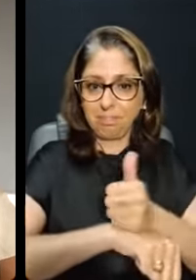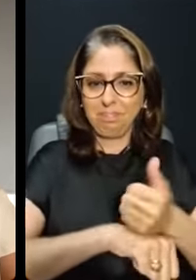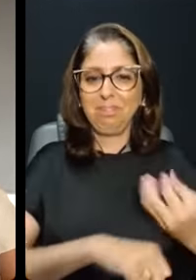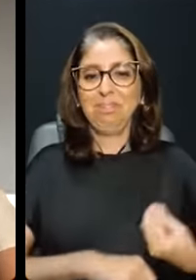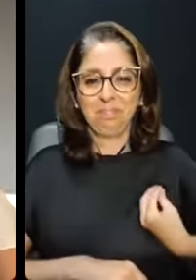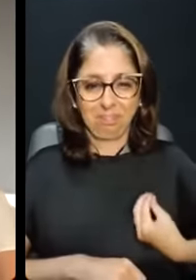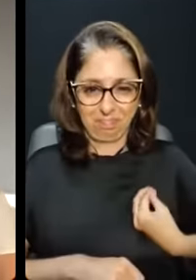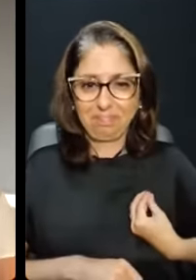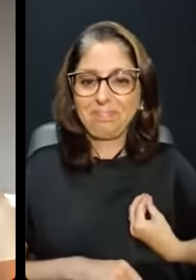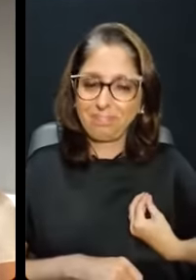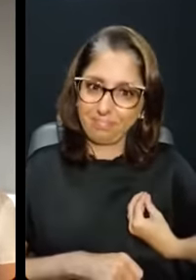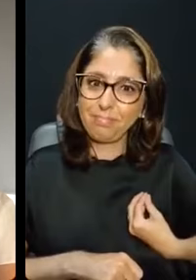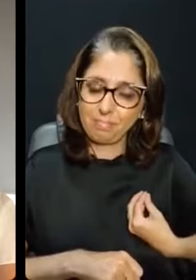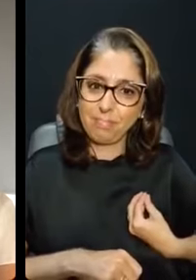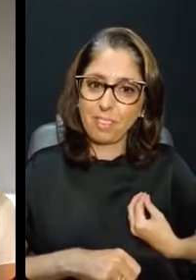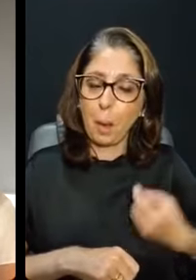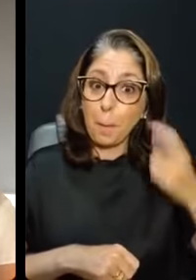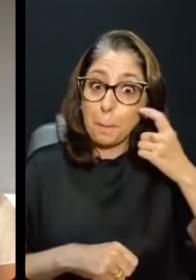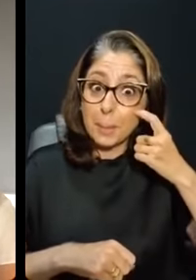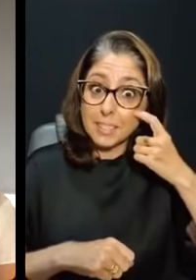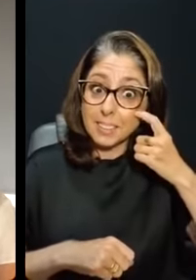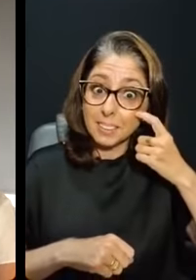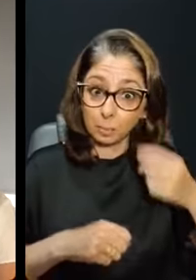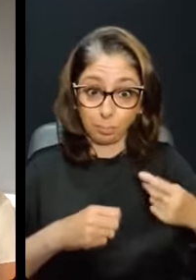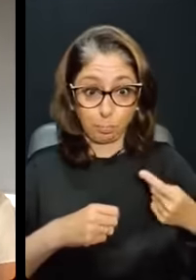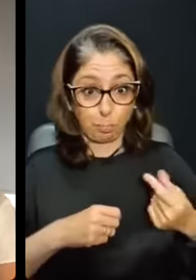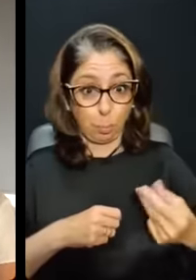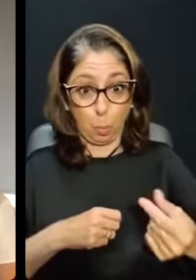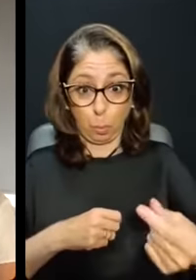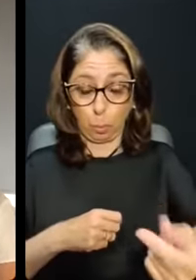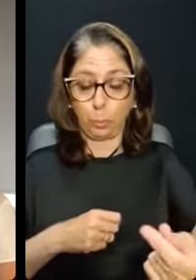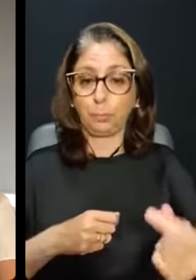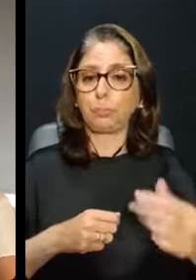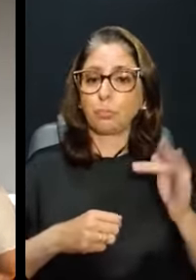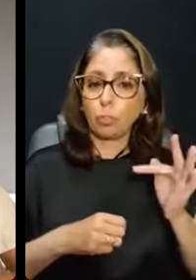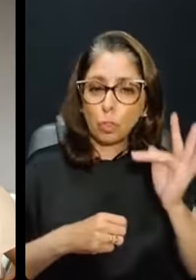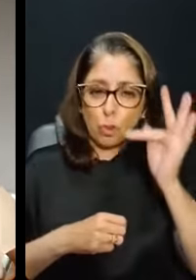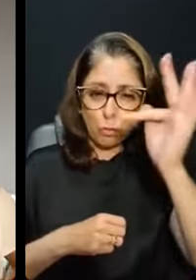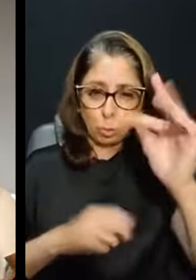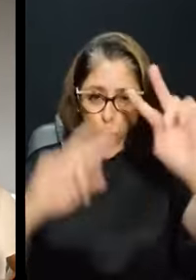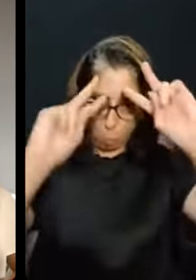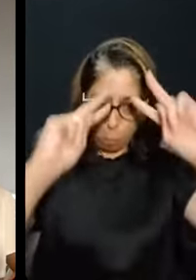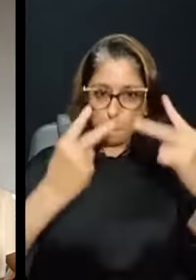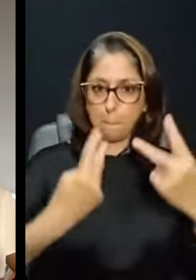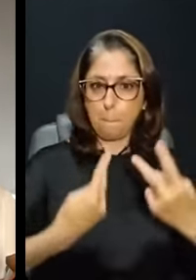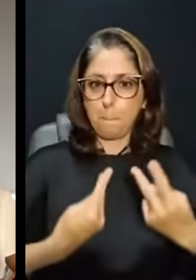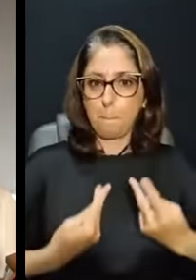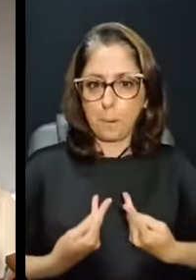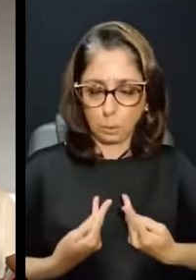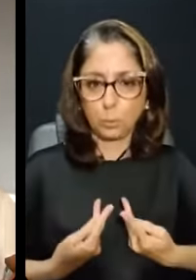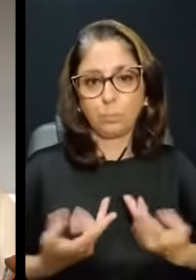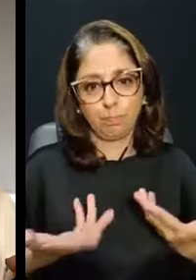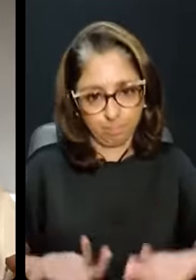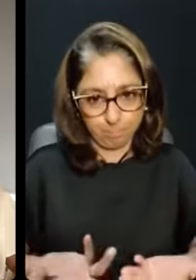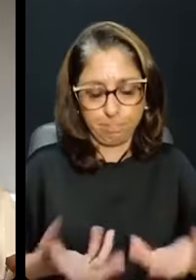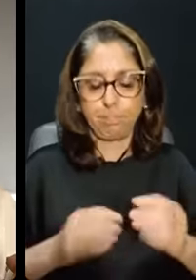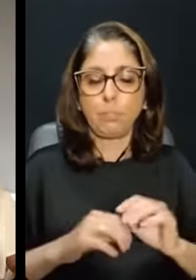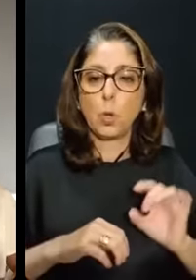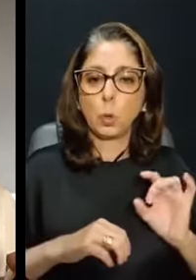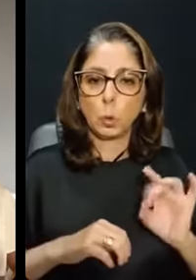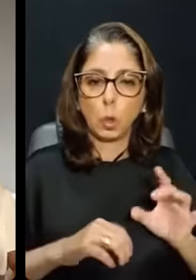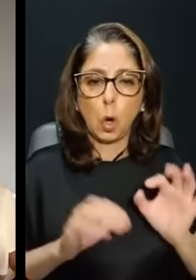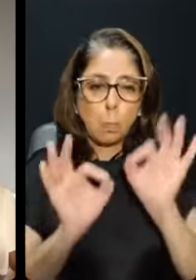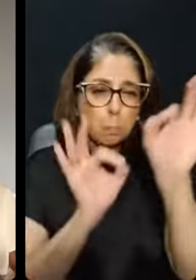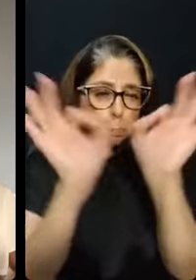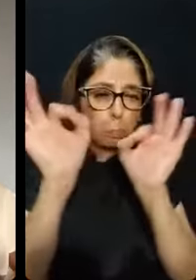poderia enxergar a pessoa, o indivíduo, e não só a questão estética, que é muito importante, fundamental. Que os